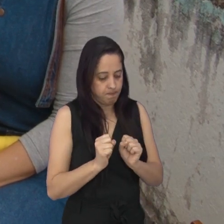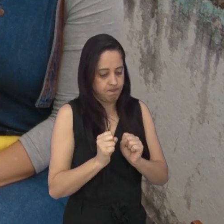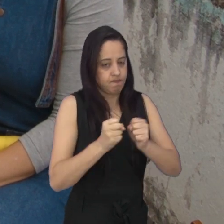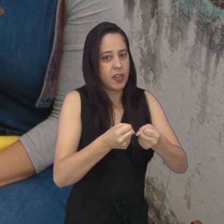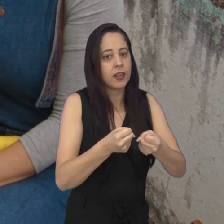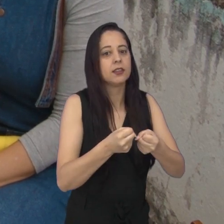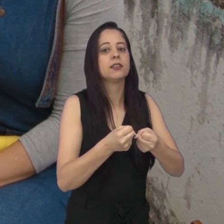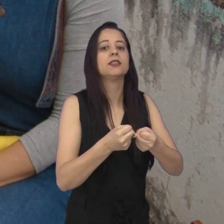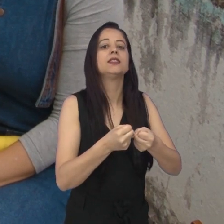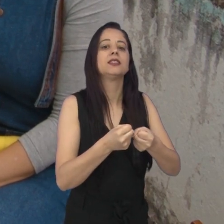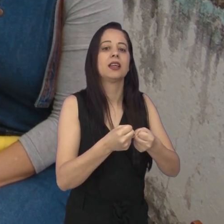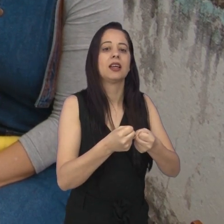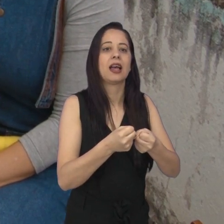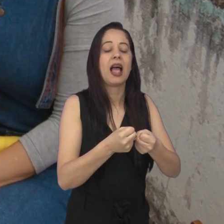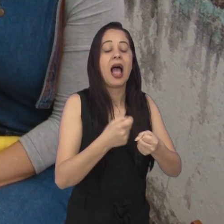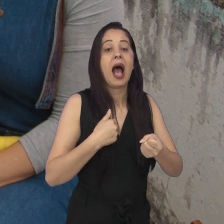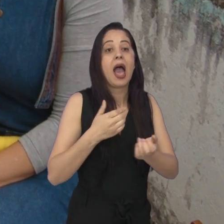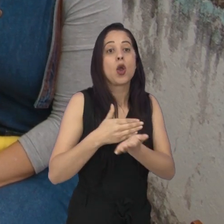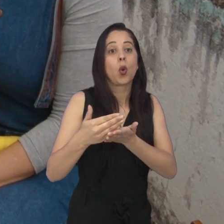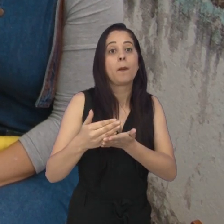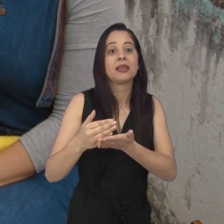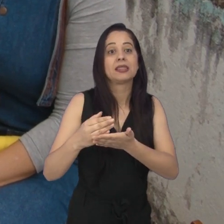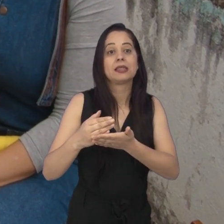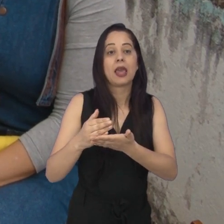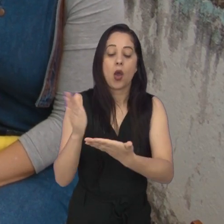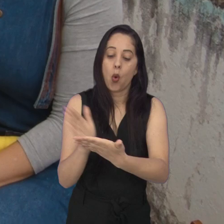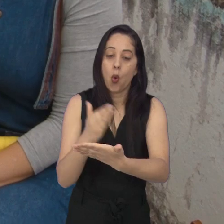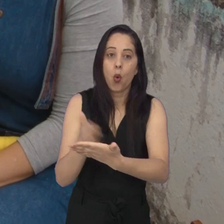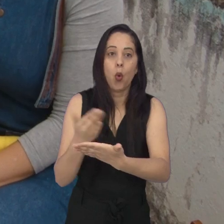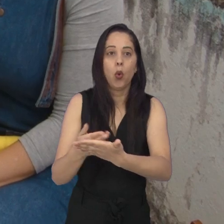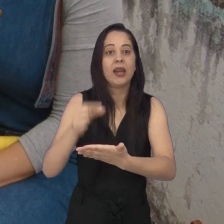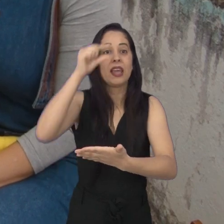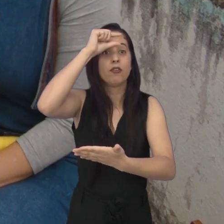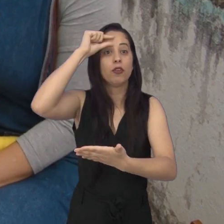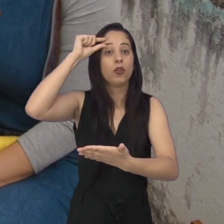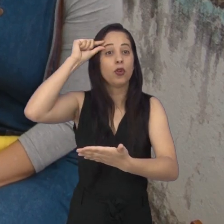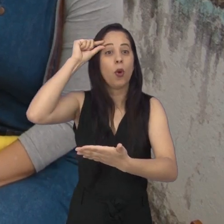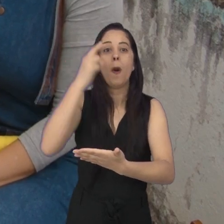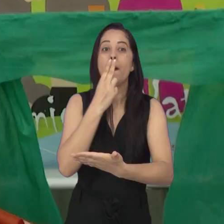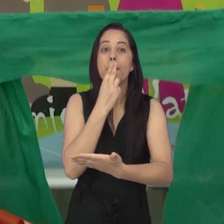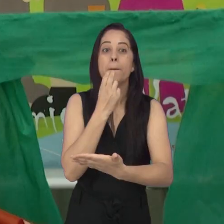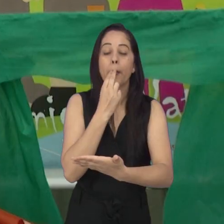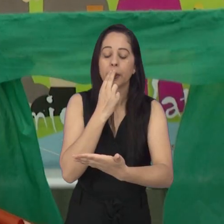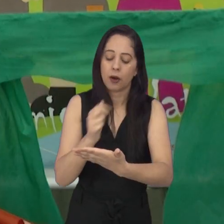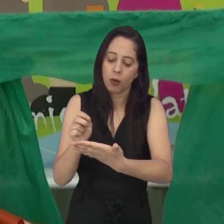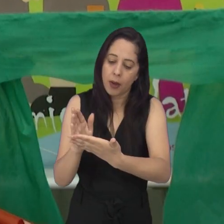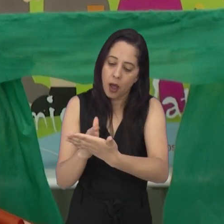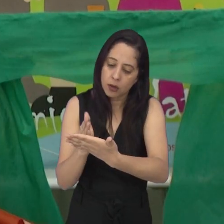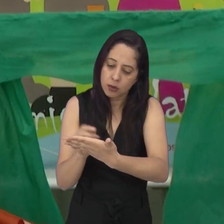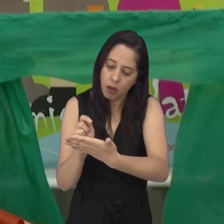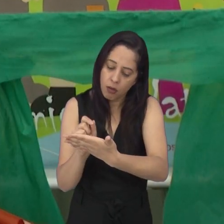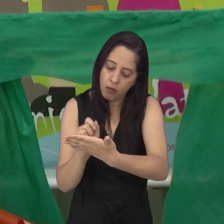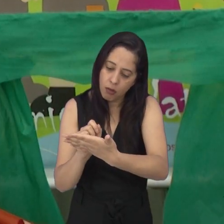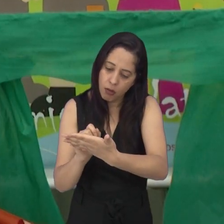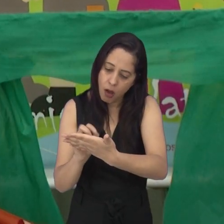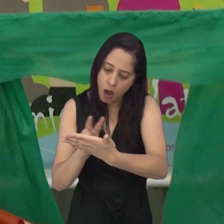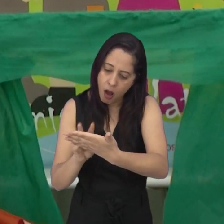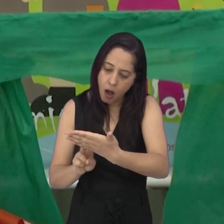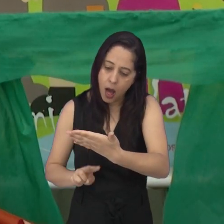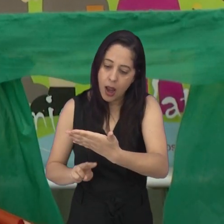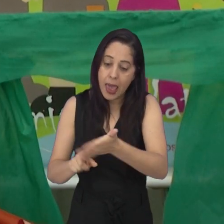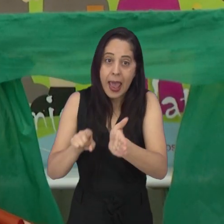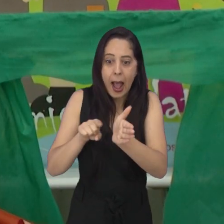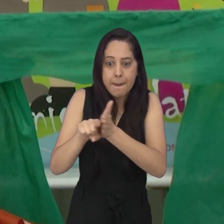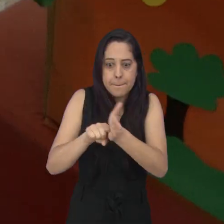Que eu comecei a ler as histórias de Monteiro Lobato, comecei a estudar aqui o Vale do Paraíba, comecei a fazer uma pesquisa mesmo